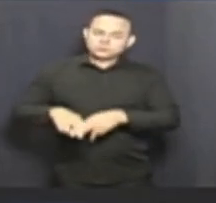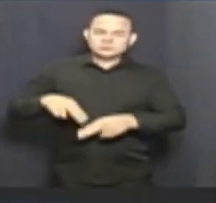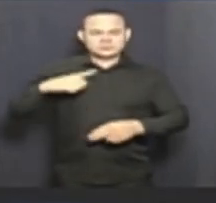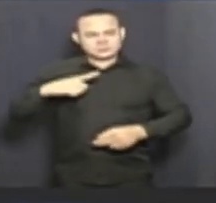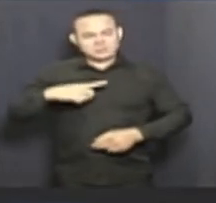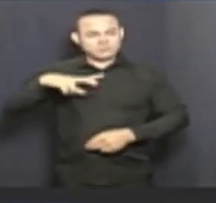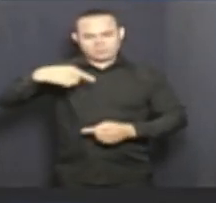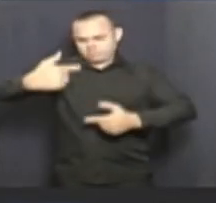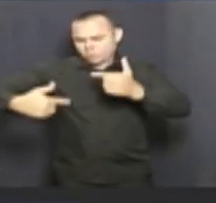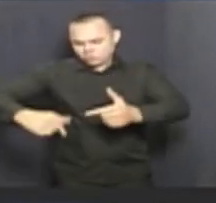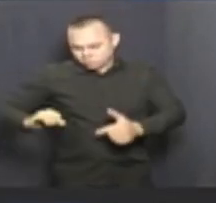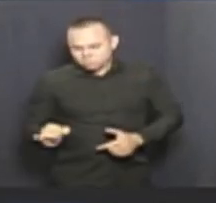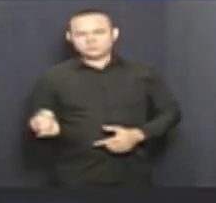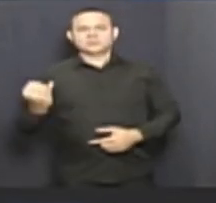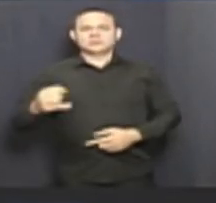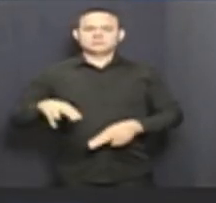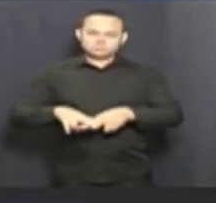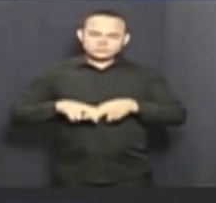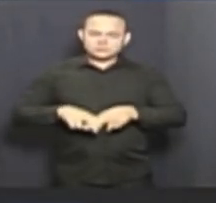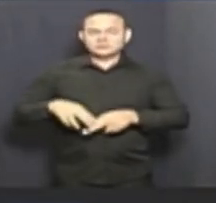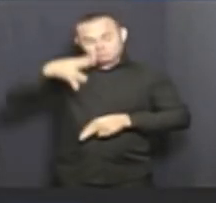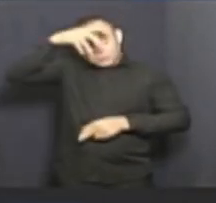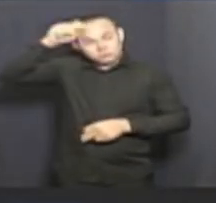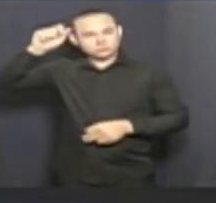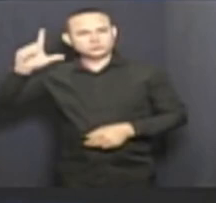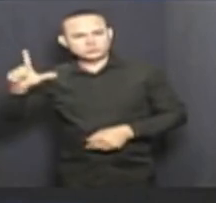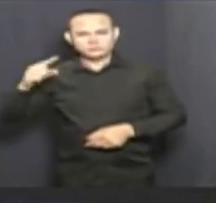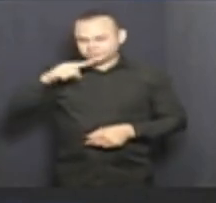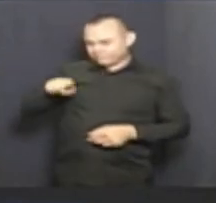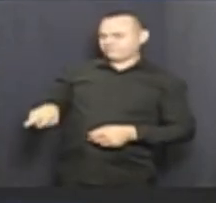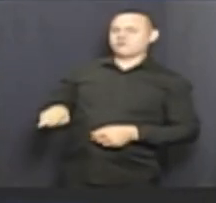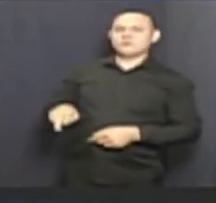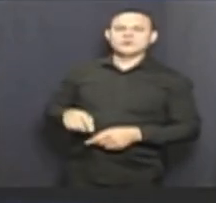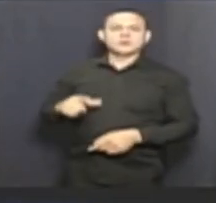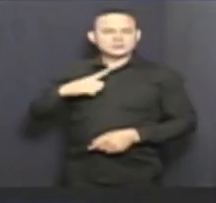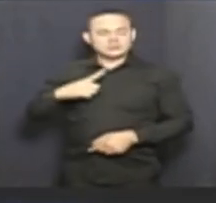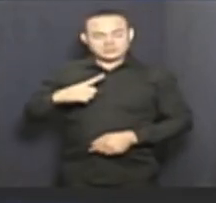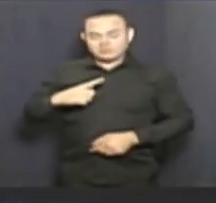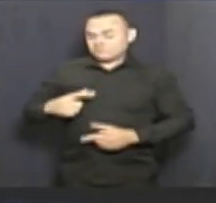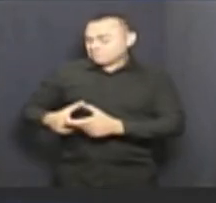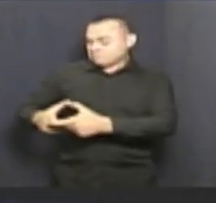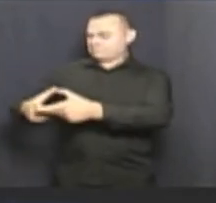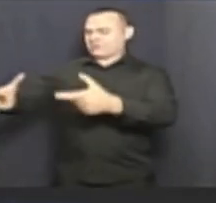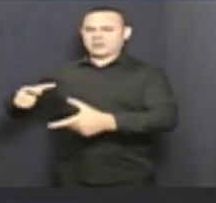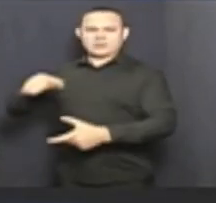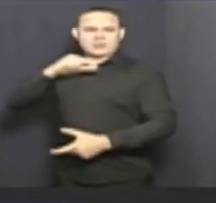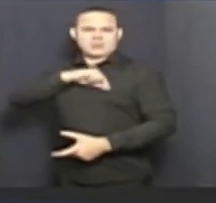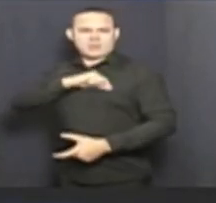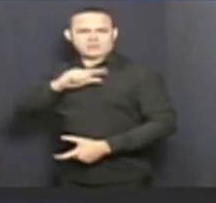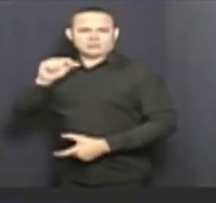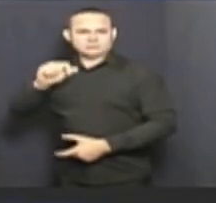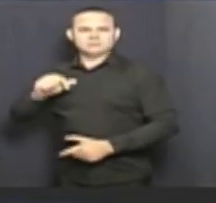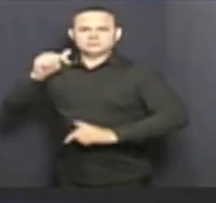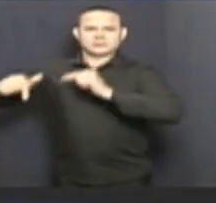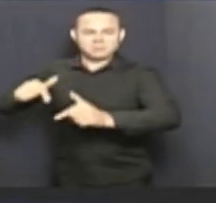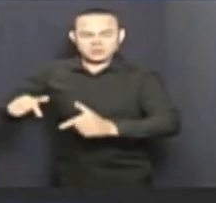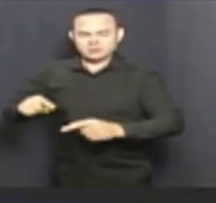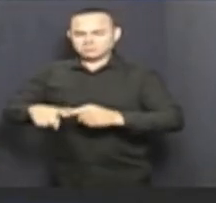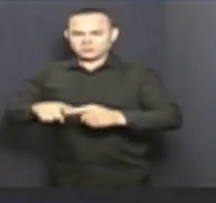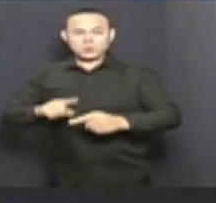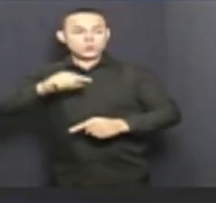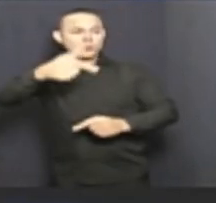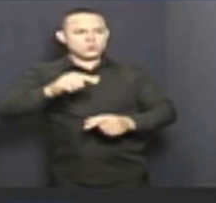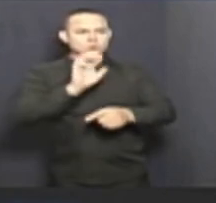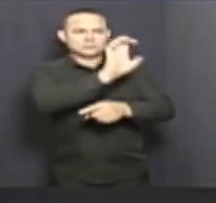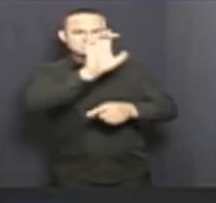o mato grosso do sul você acompanhou foi o estado onde mais cresceu a renda do trabalhador enquanto 22 estados caiu a renda do